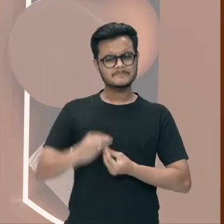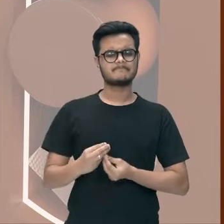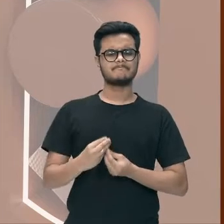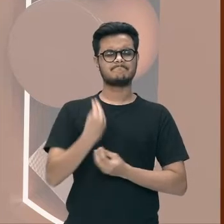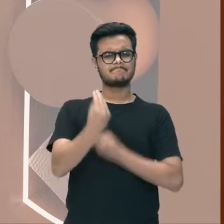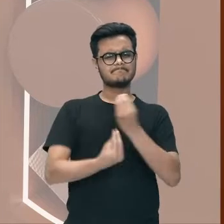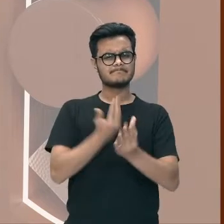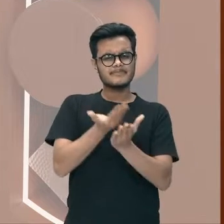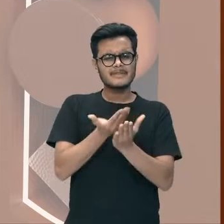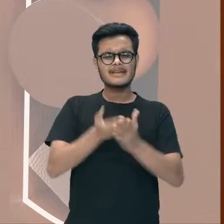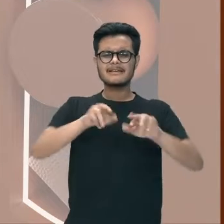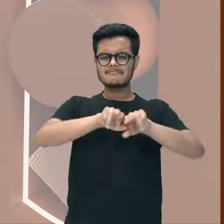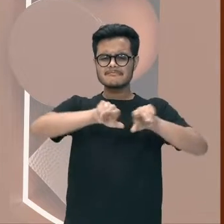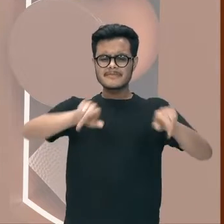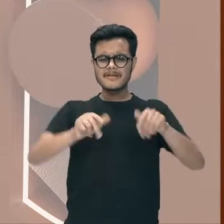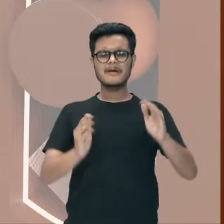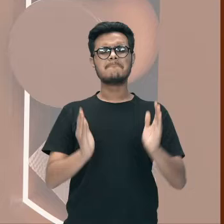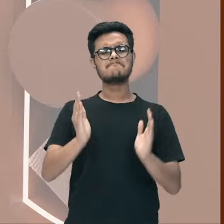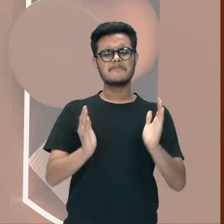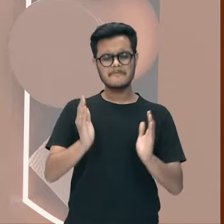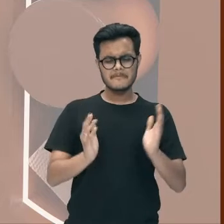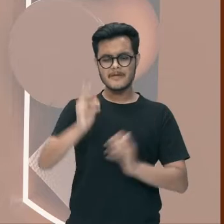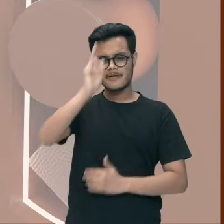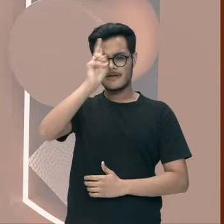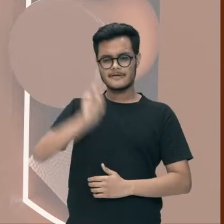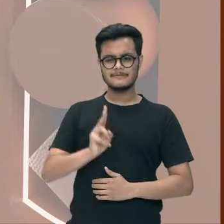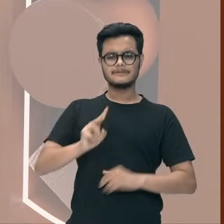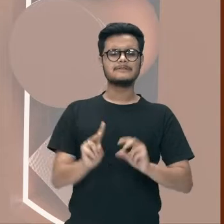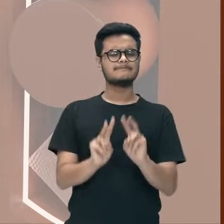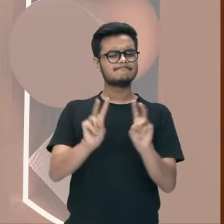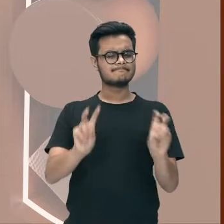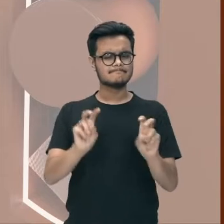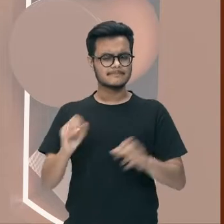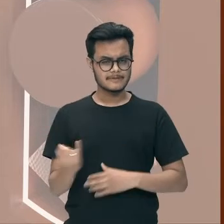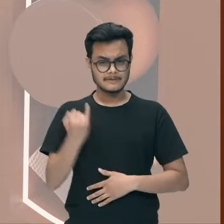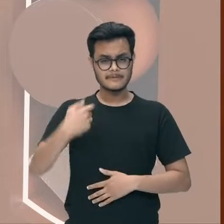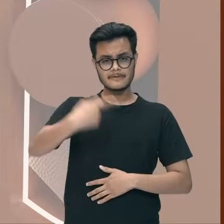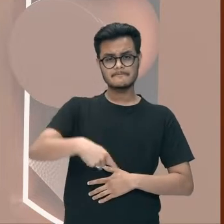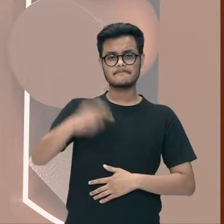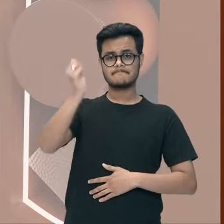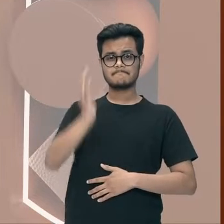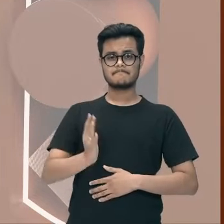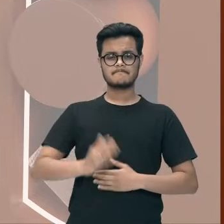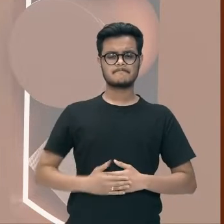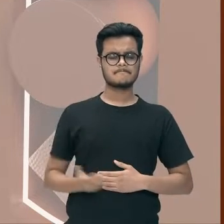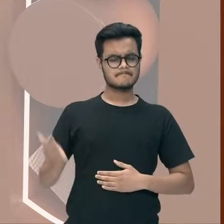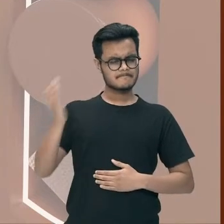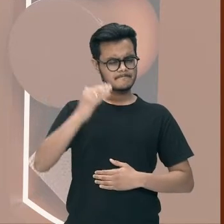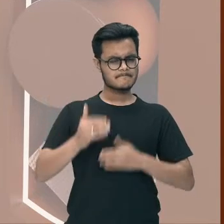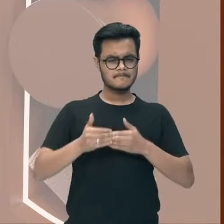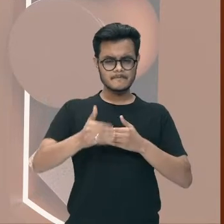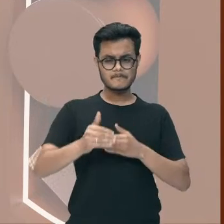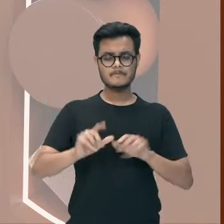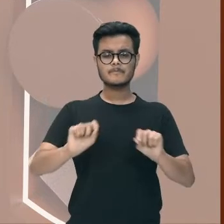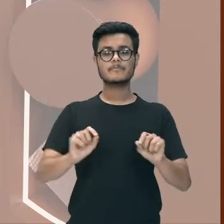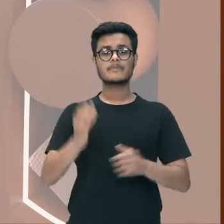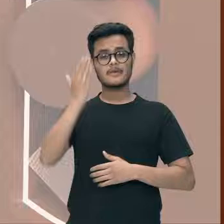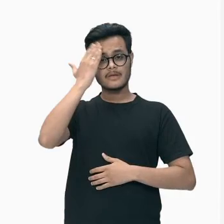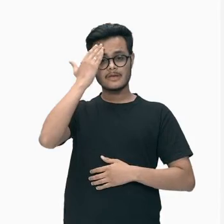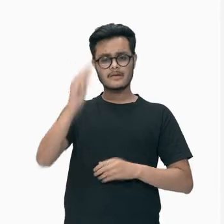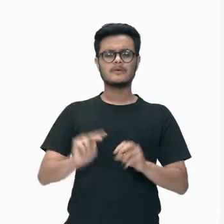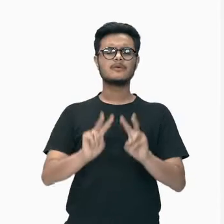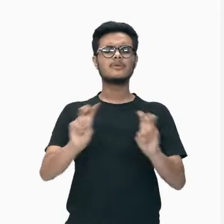desvendar alguns caminhos e alguns assuntos da história do Brasil. Vamos lá? Vamos conhecer o objeto